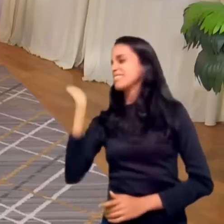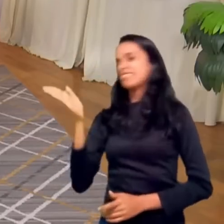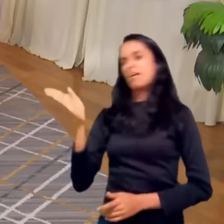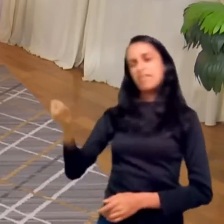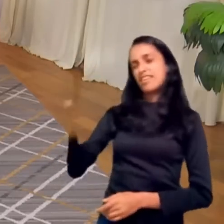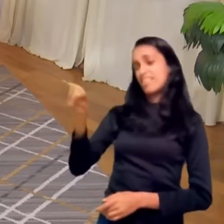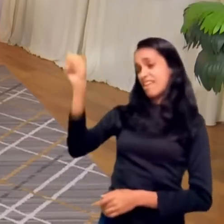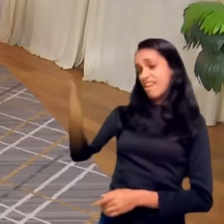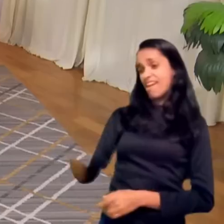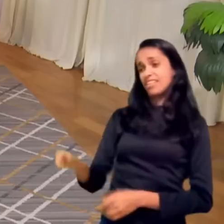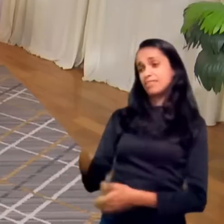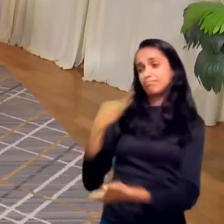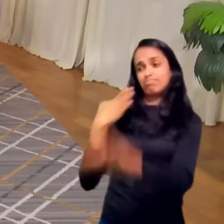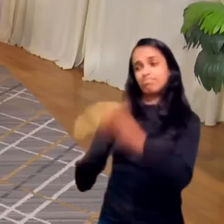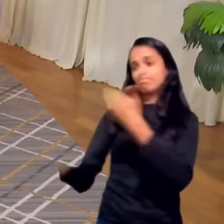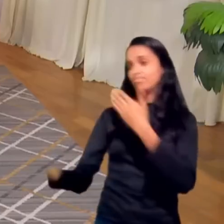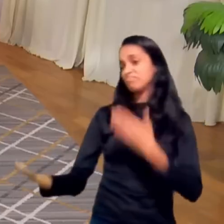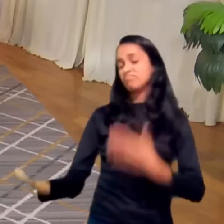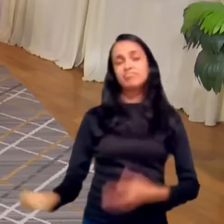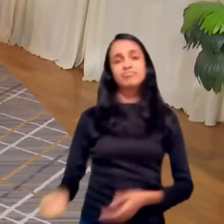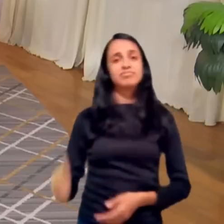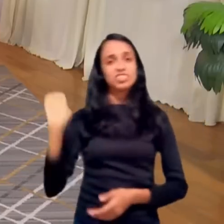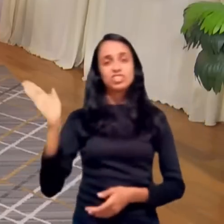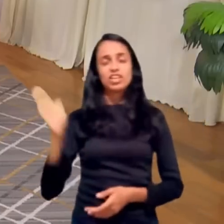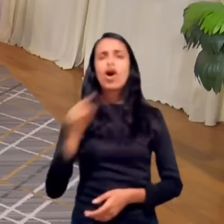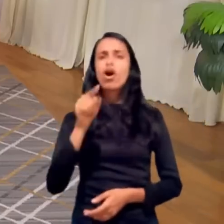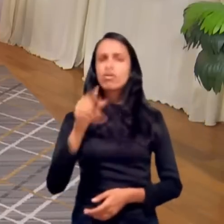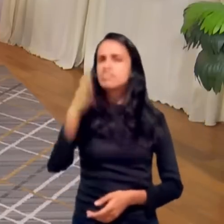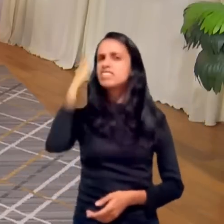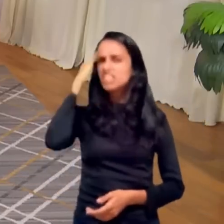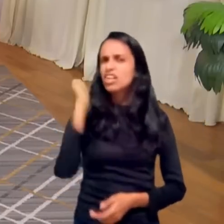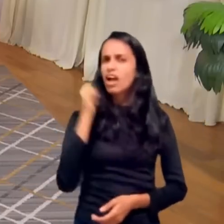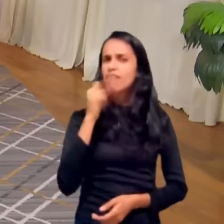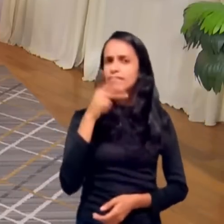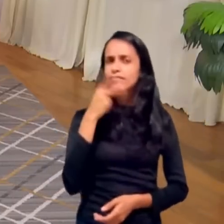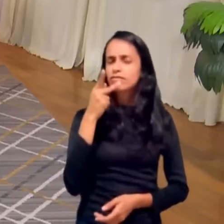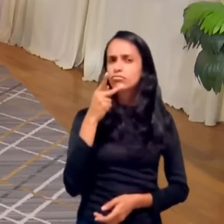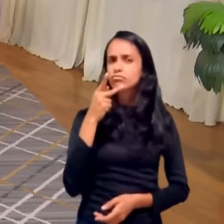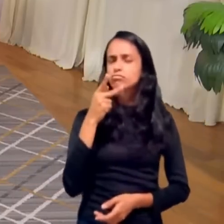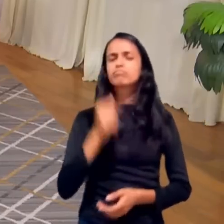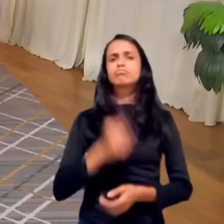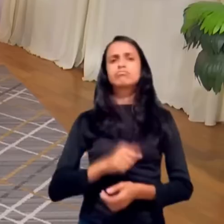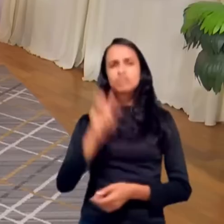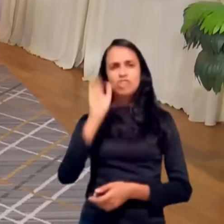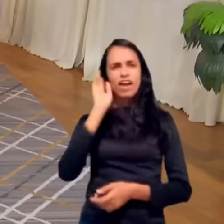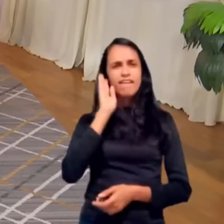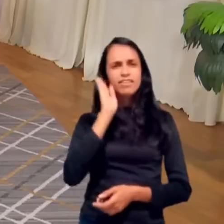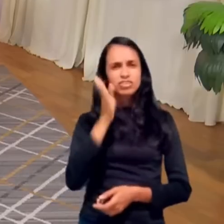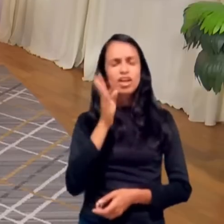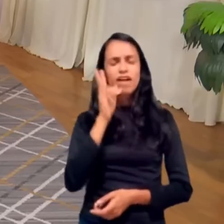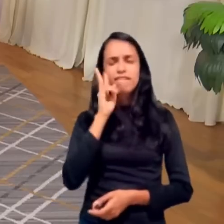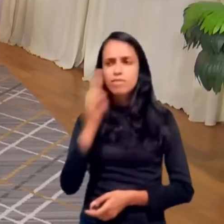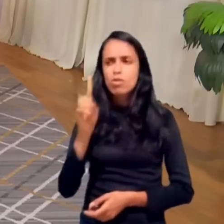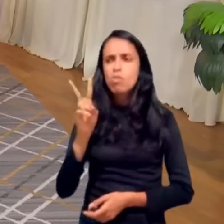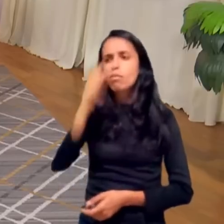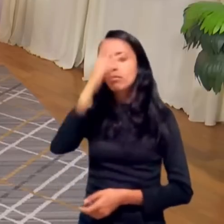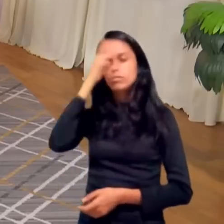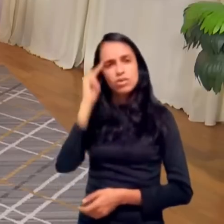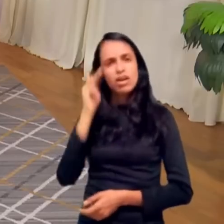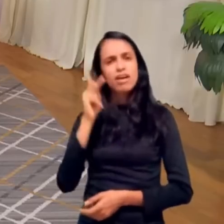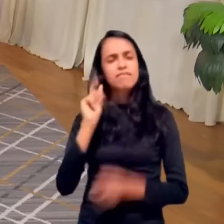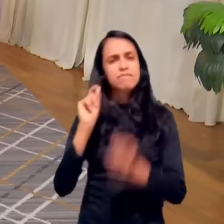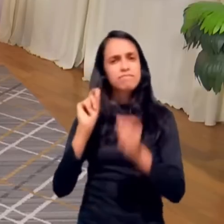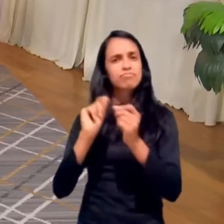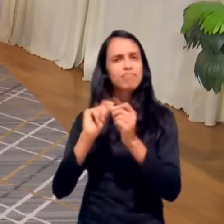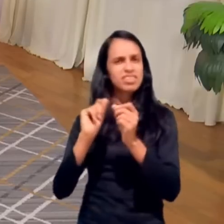essas tristes palavras? Dói, não é mesmo? E isso acontecia também com os companheiros de